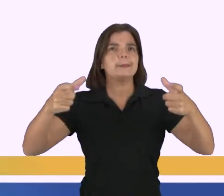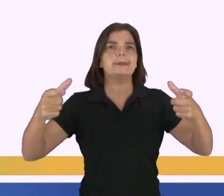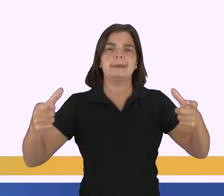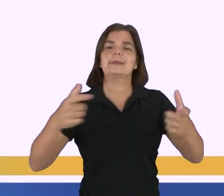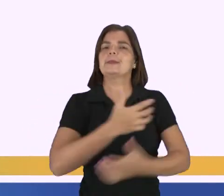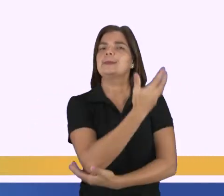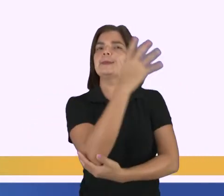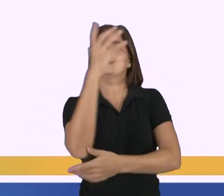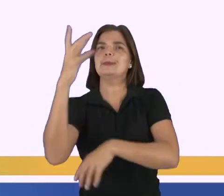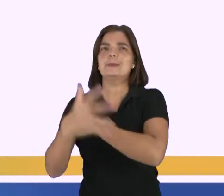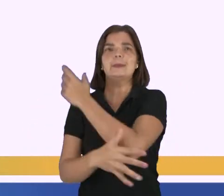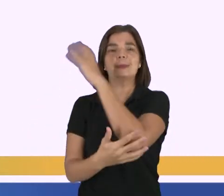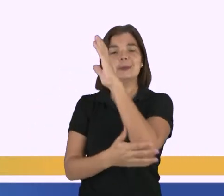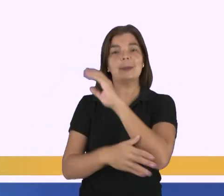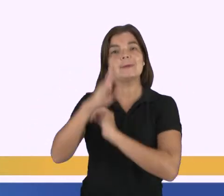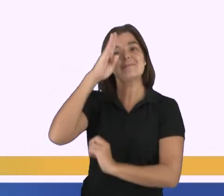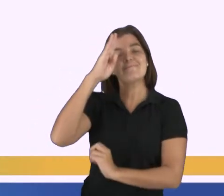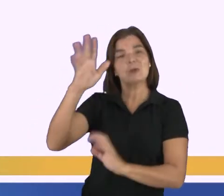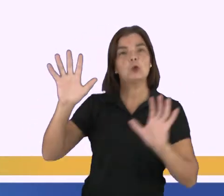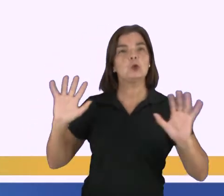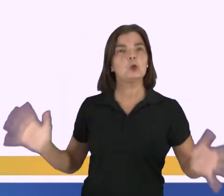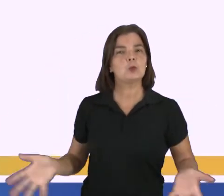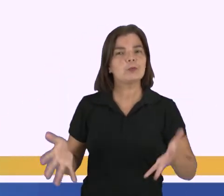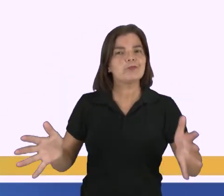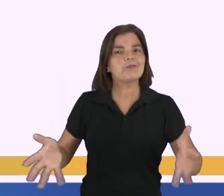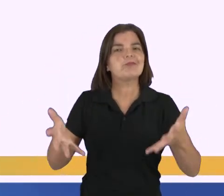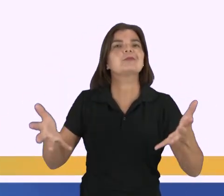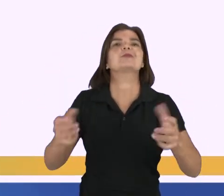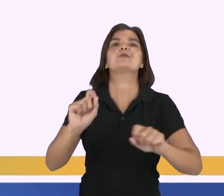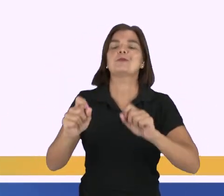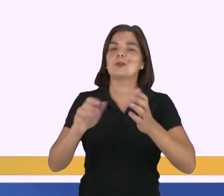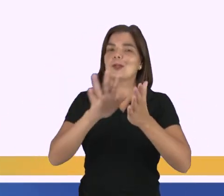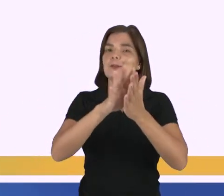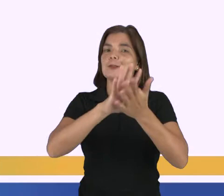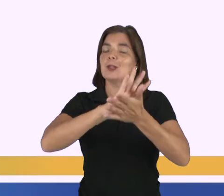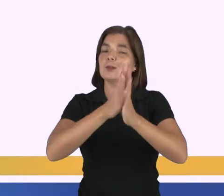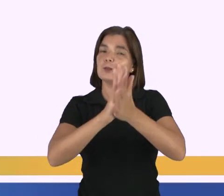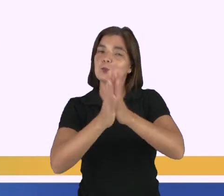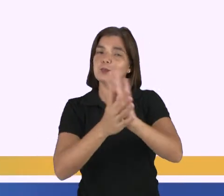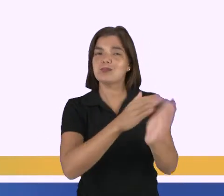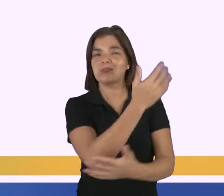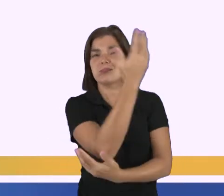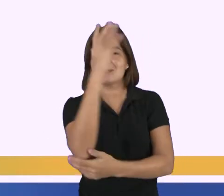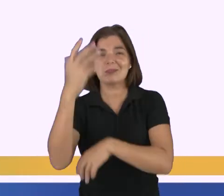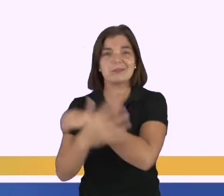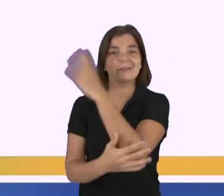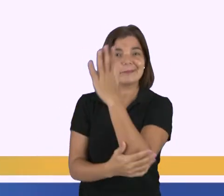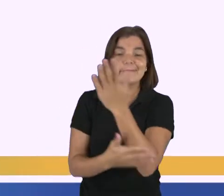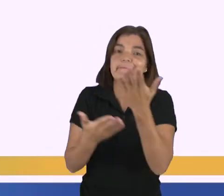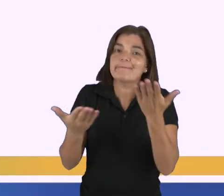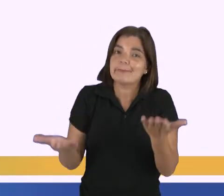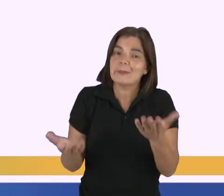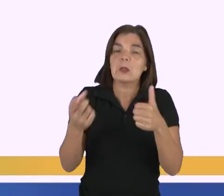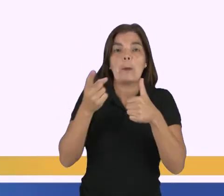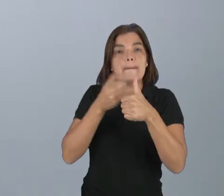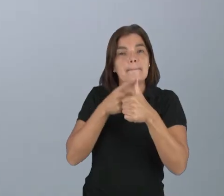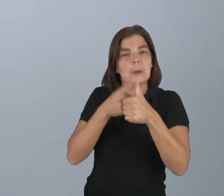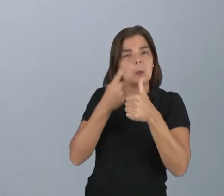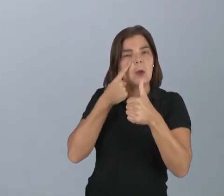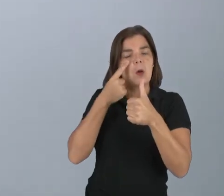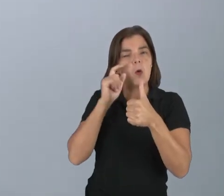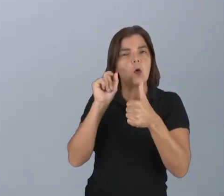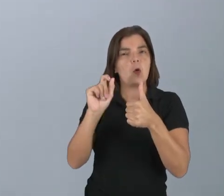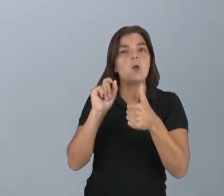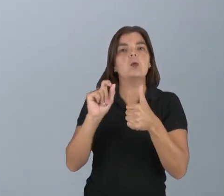de vegetação são os principais motivadores da degradação do meio ambiente. Então, no primeiro tópico nós